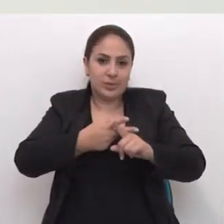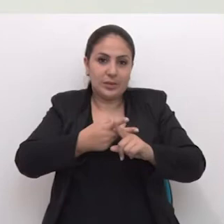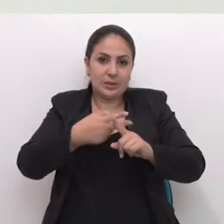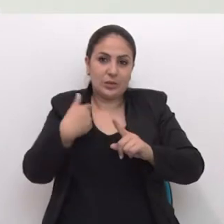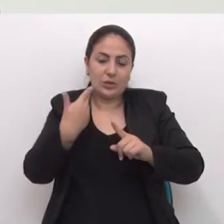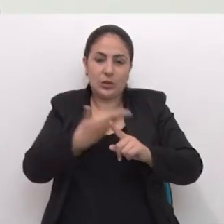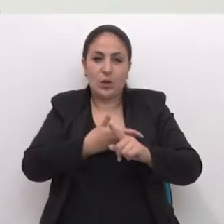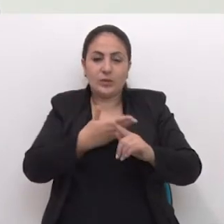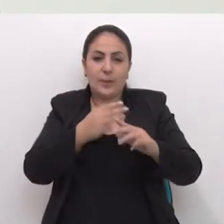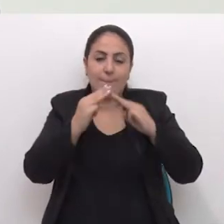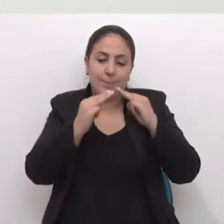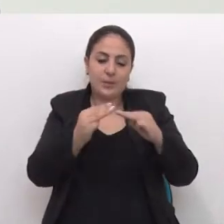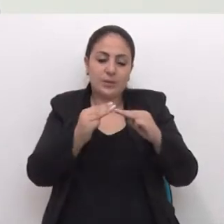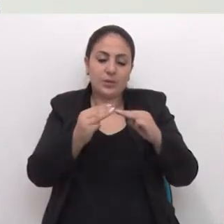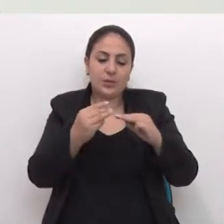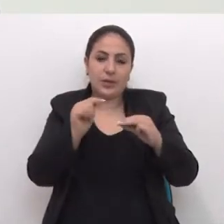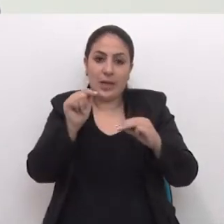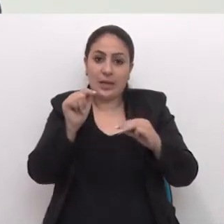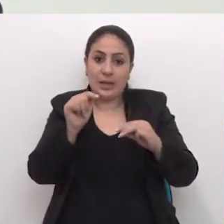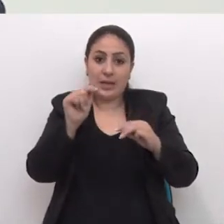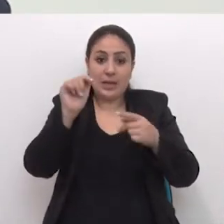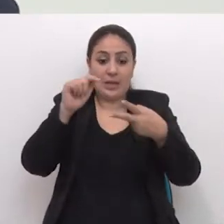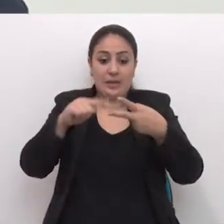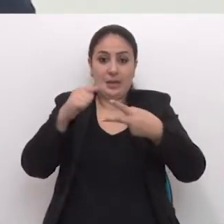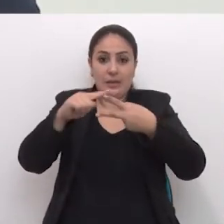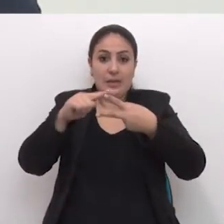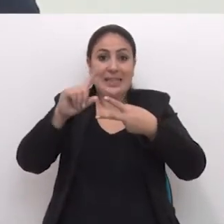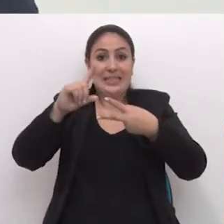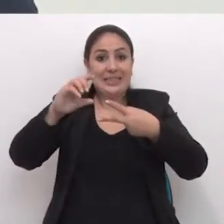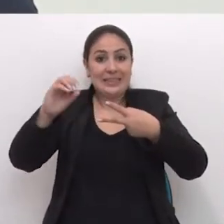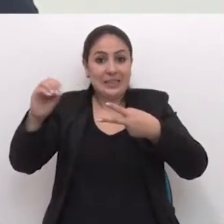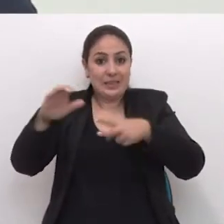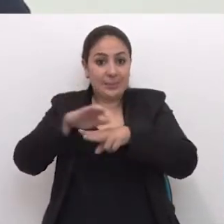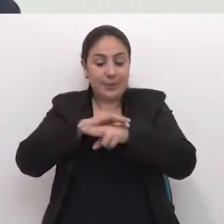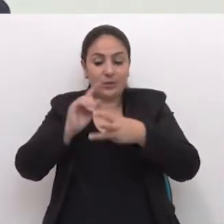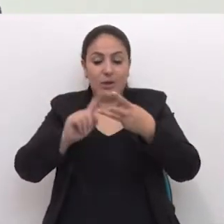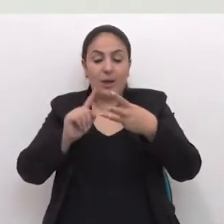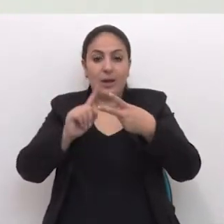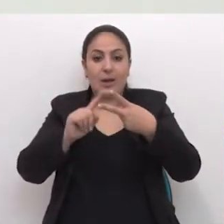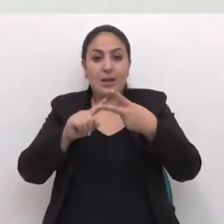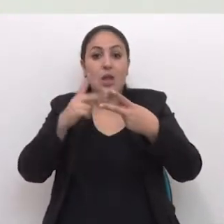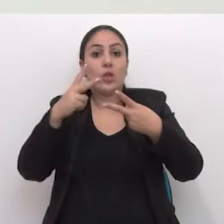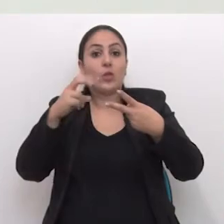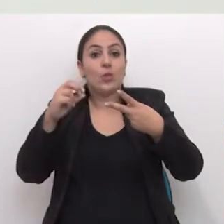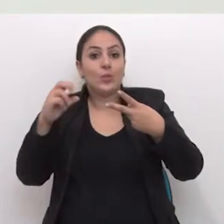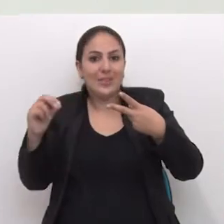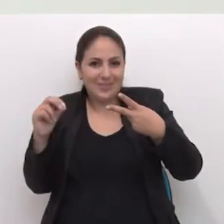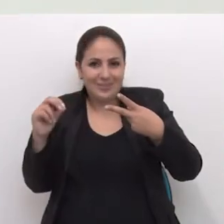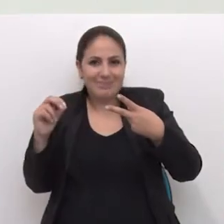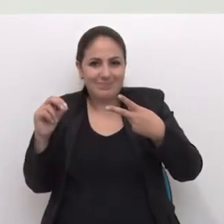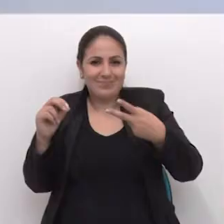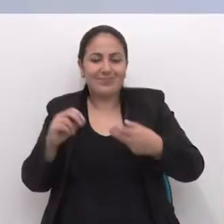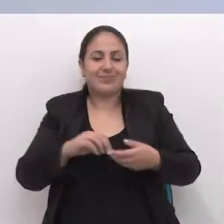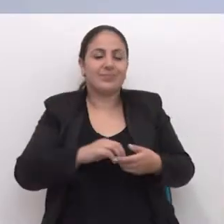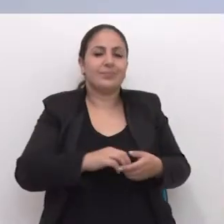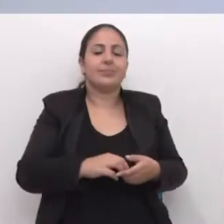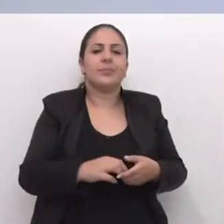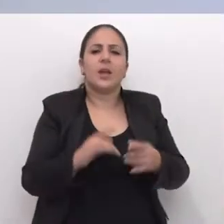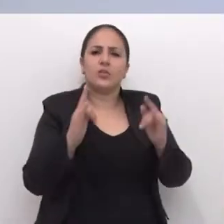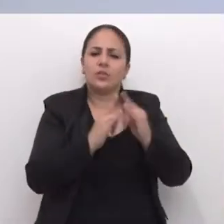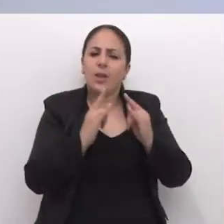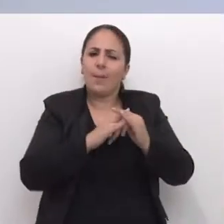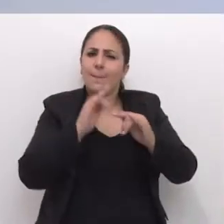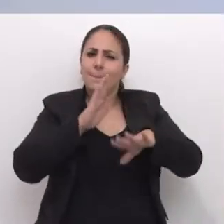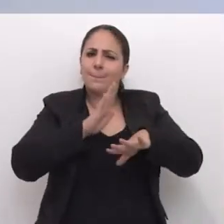a nossa meta, né, que na Escola Antônio Xavier foram 100 pares e lá na Escola do Bairro Valinhos foram 200 pares. Uma